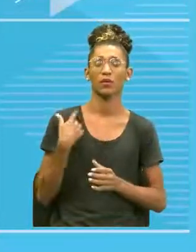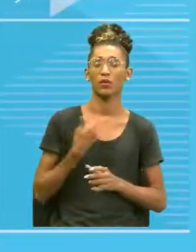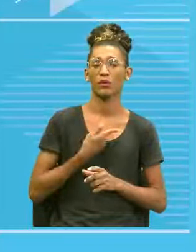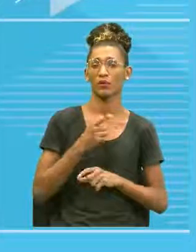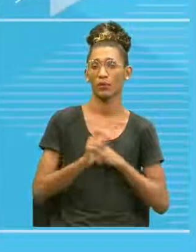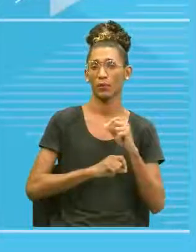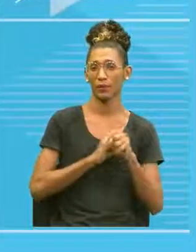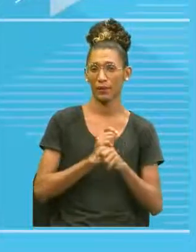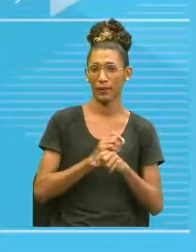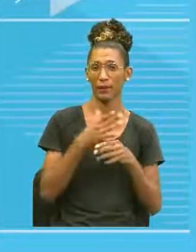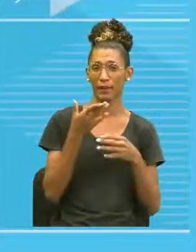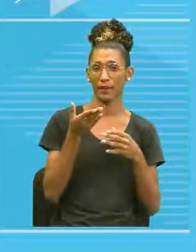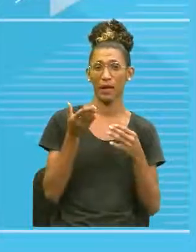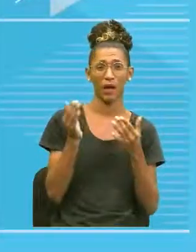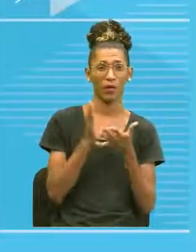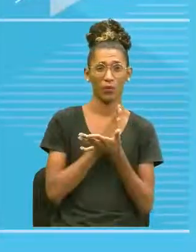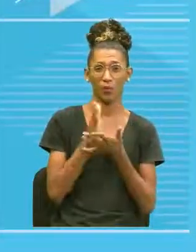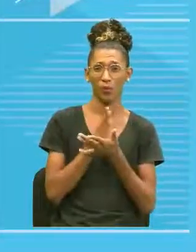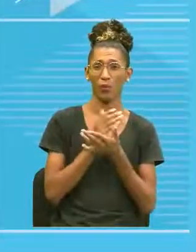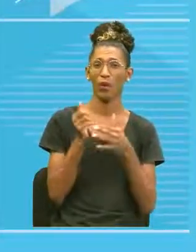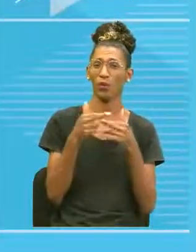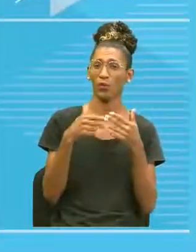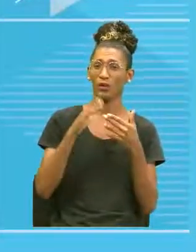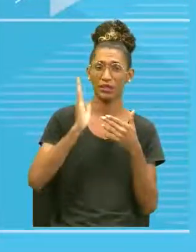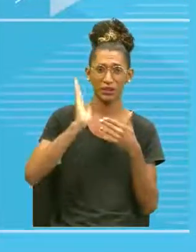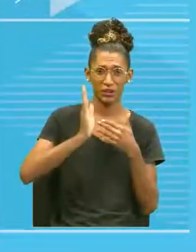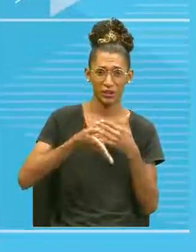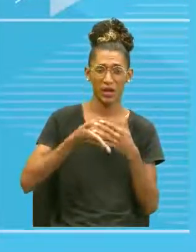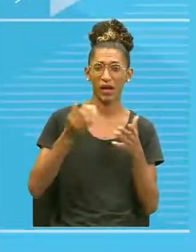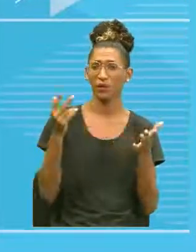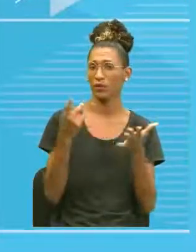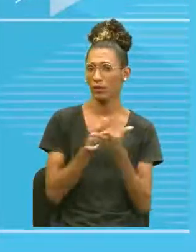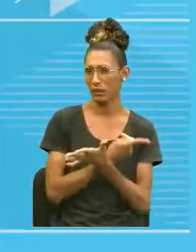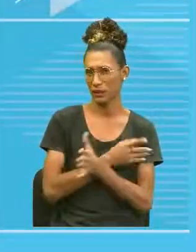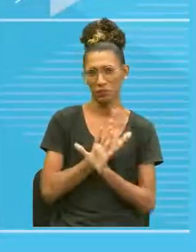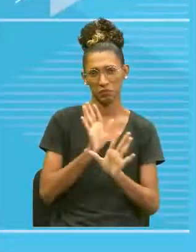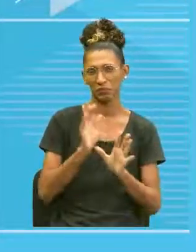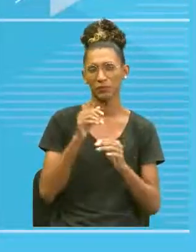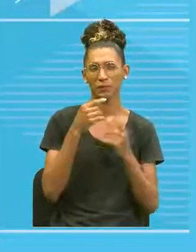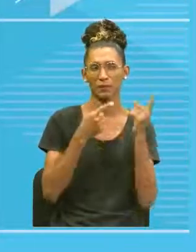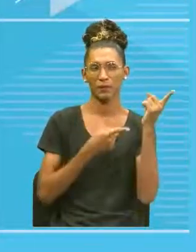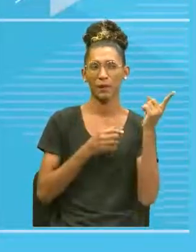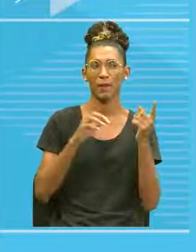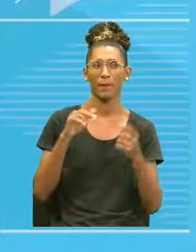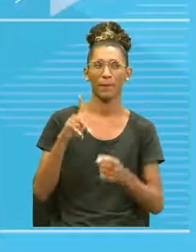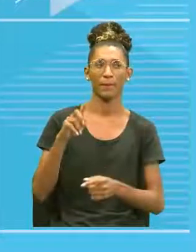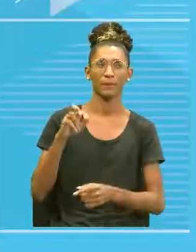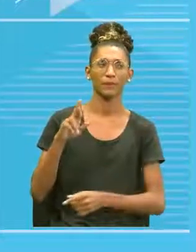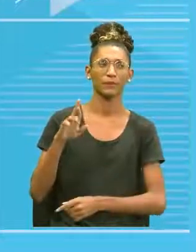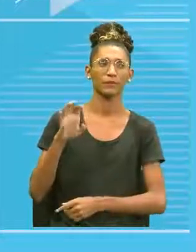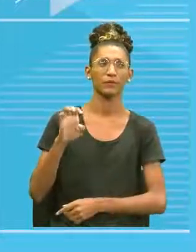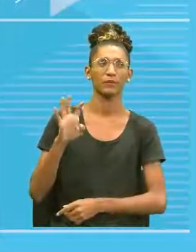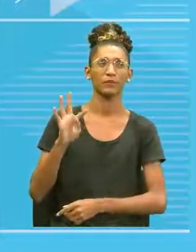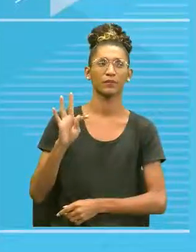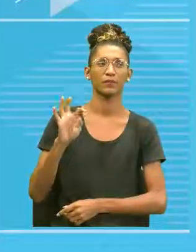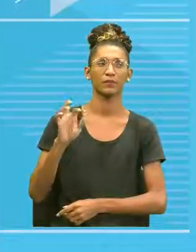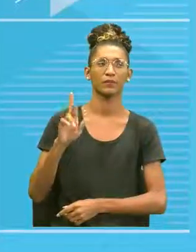de uma ação que já aconteceu de algo que já passou pretérito é passado né pretérito